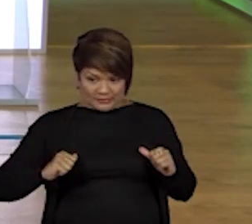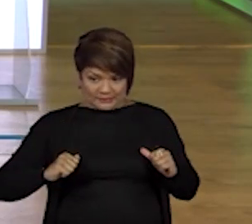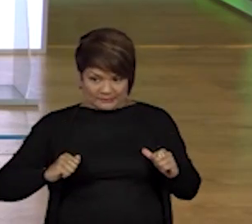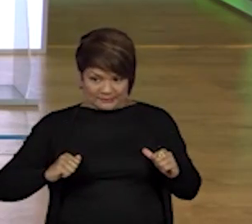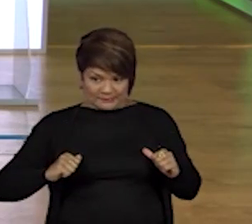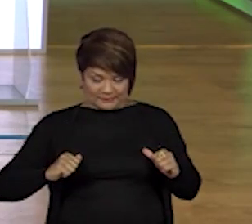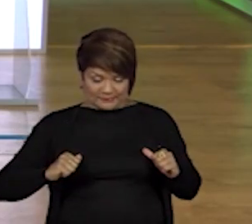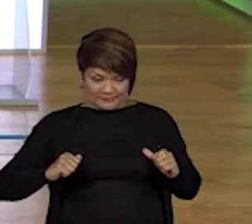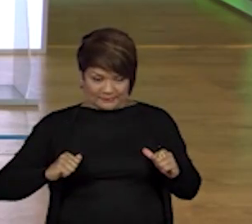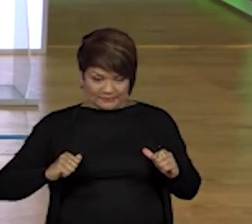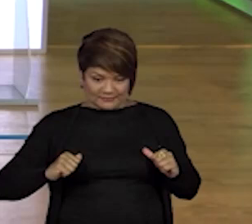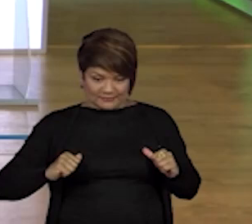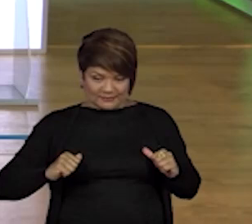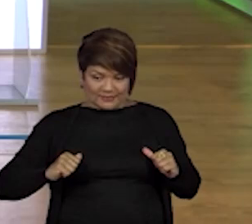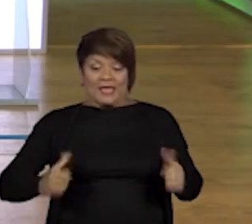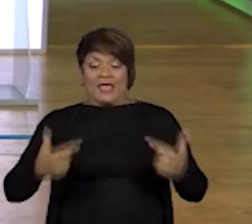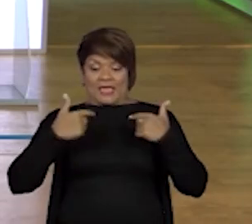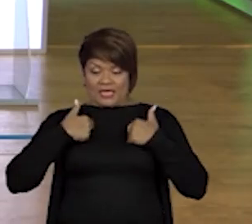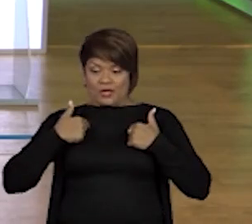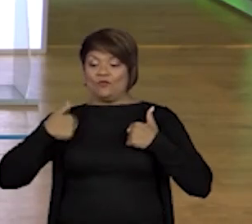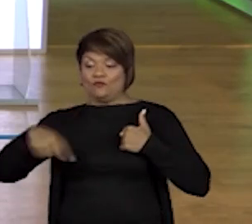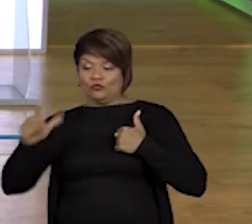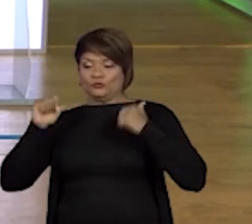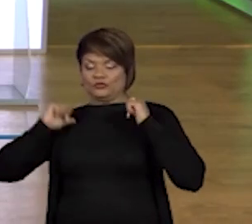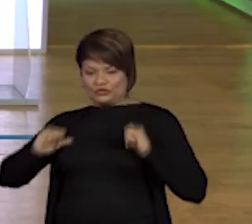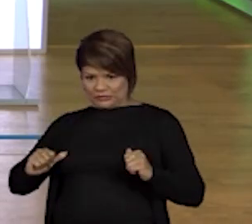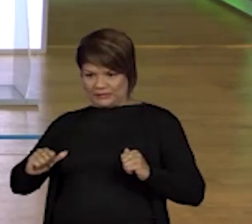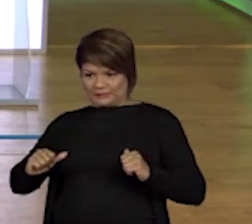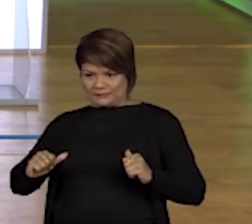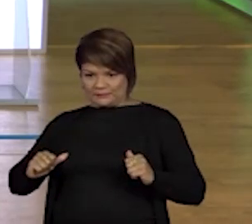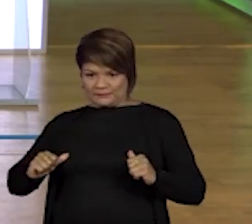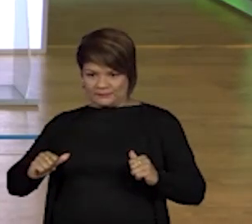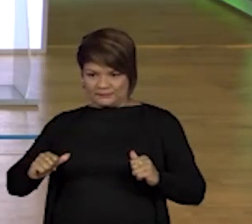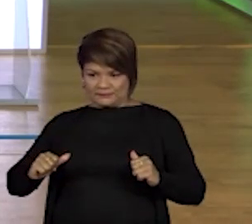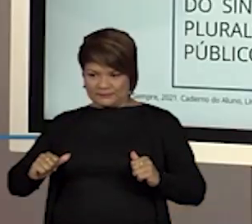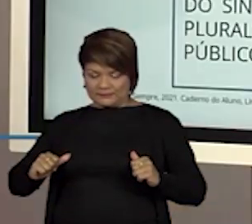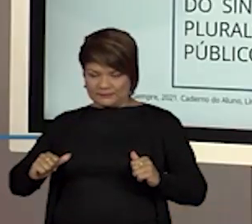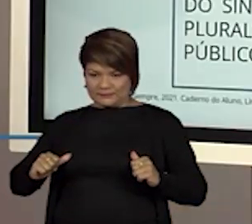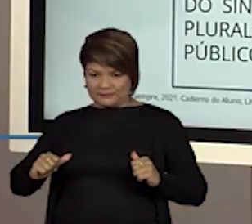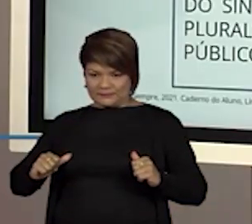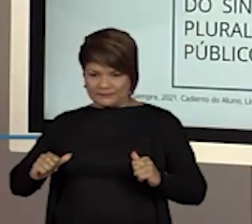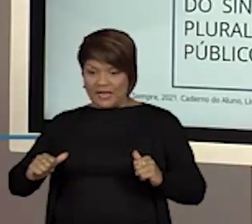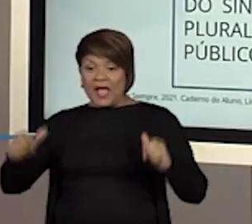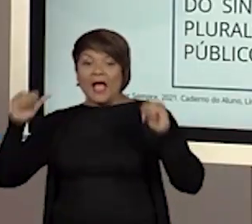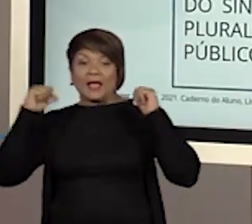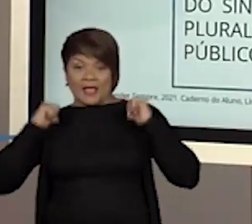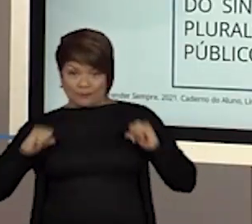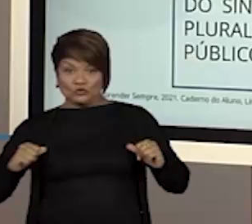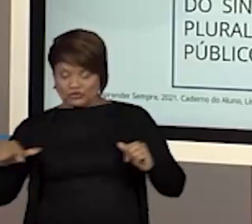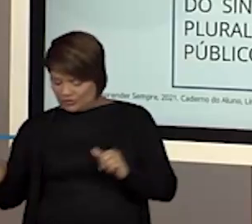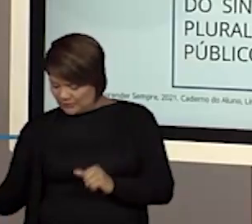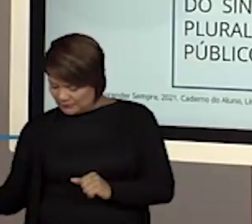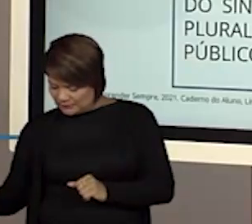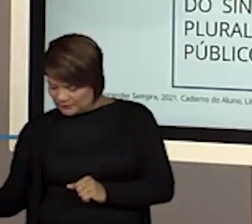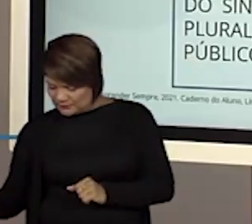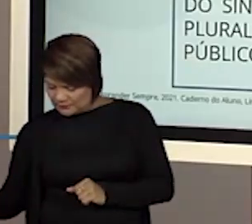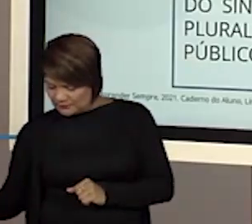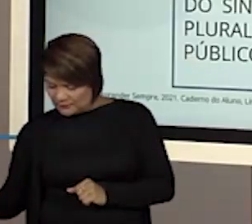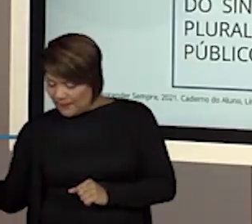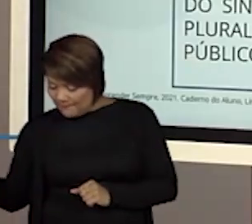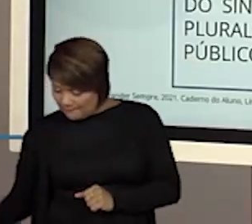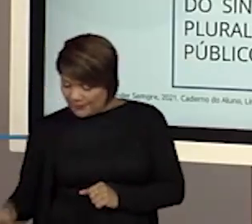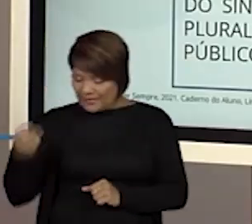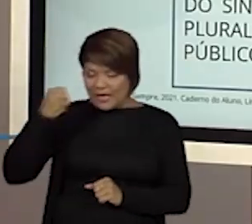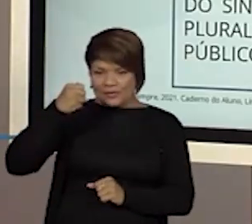porque eu vi todo mundo ficar quietinho sobre isso, olha lá. Isso mesmo. Imagina só, o conto, pessoal, vocês conhecem o conto da Chapeuzinho